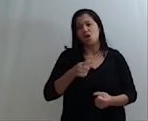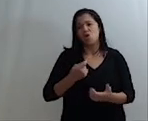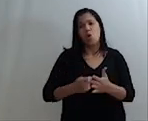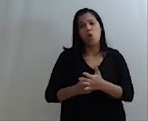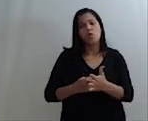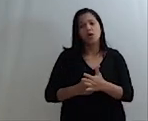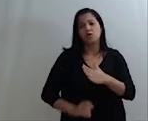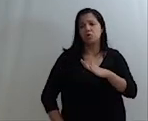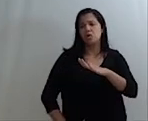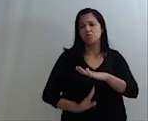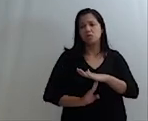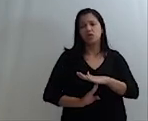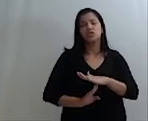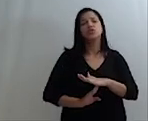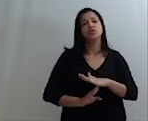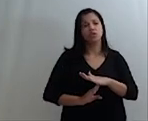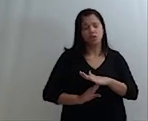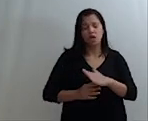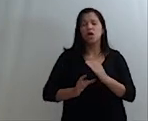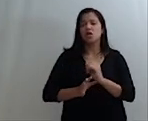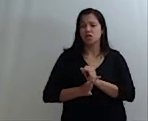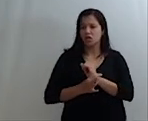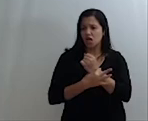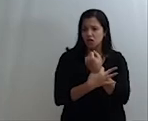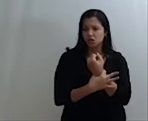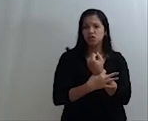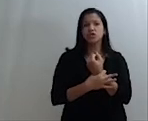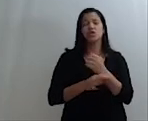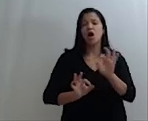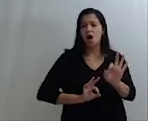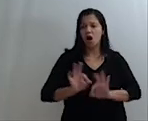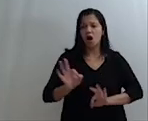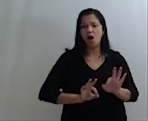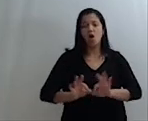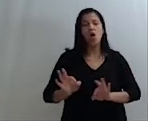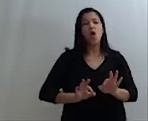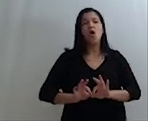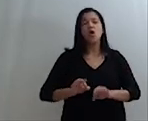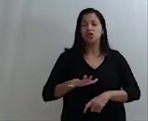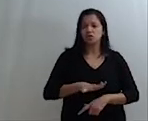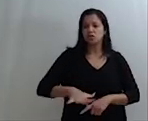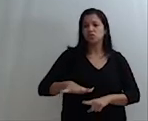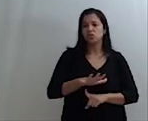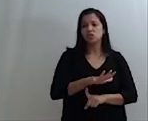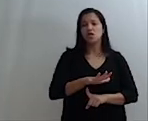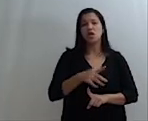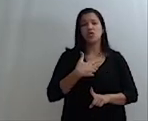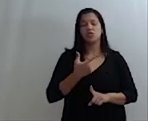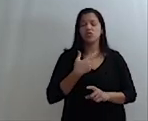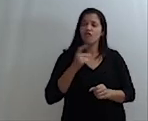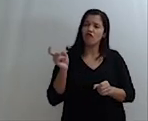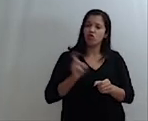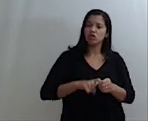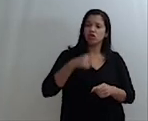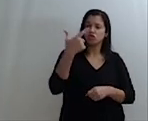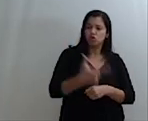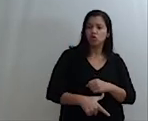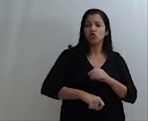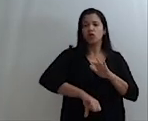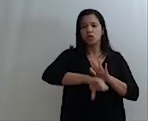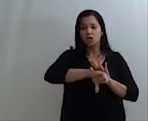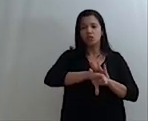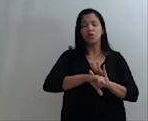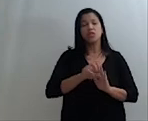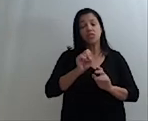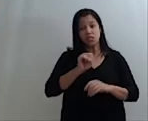resguardar a ordem pública e para garantir que ele não venha a reiterar na prática delitiva se foi esse o